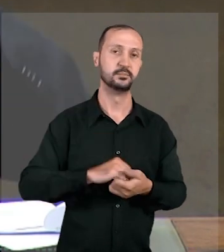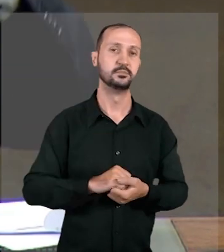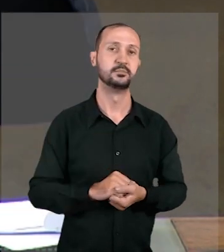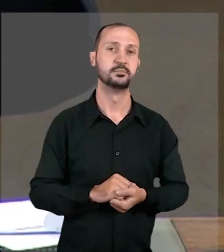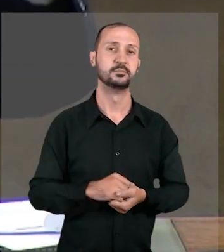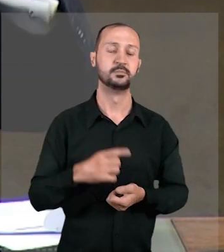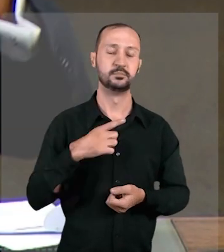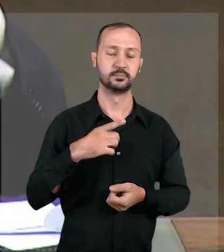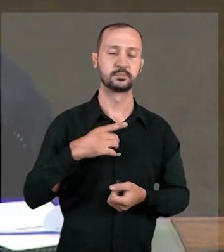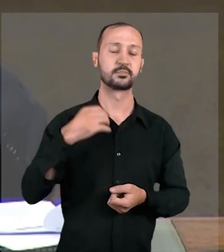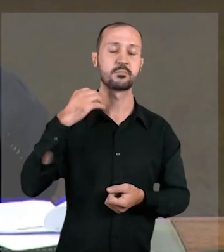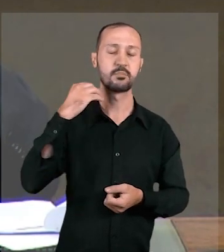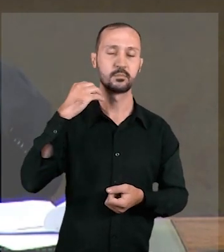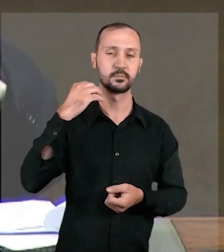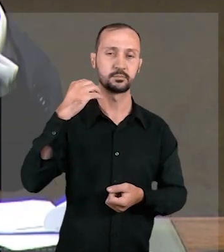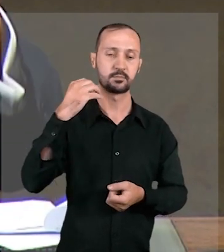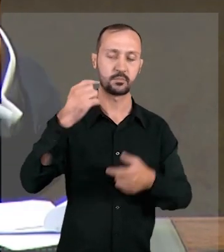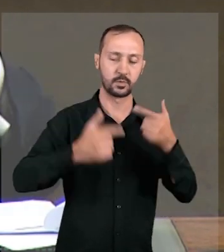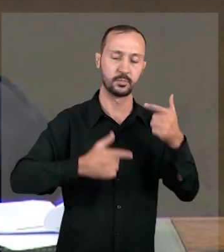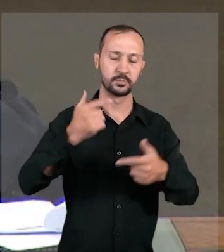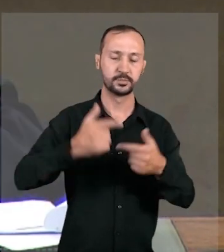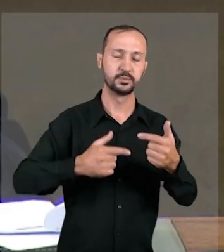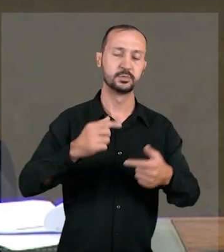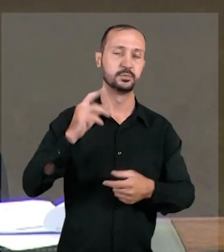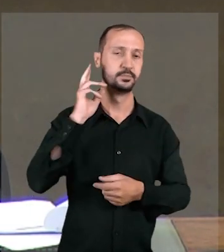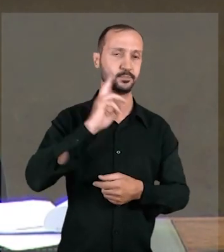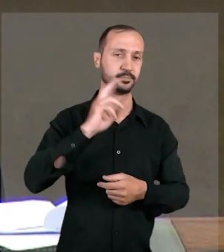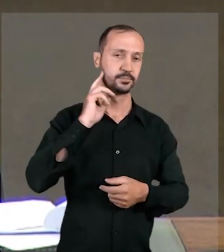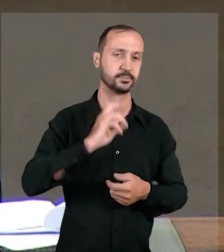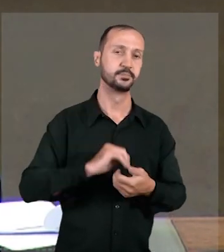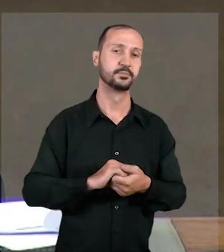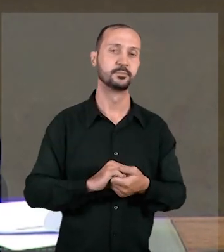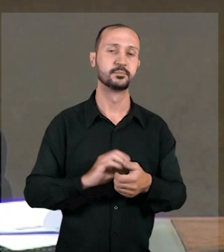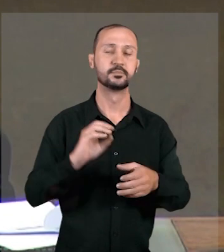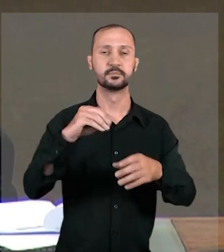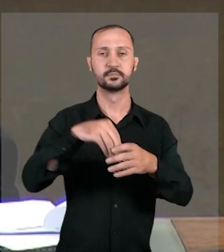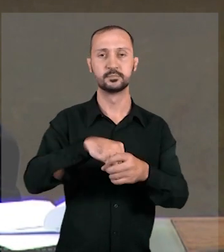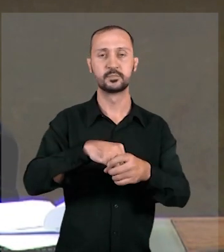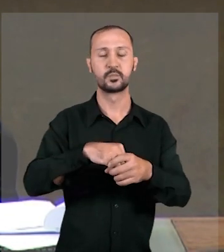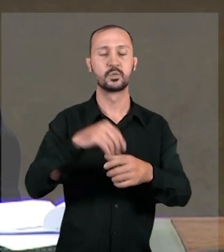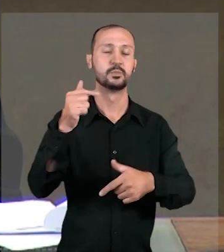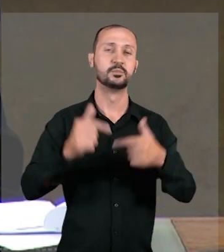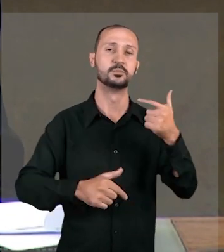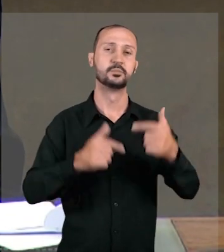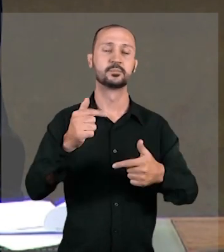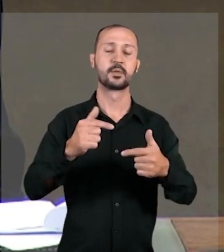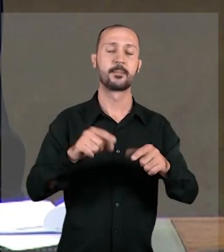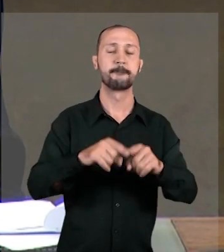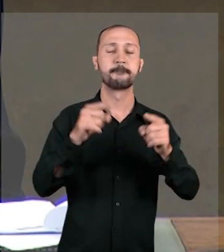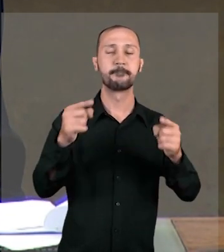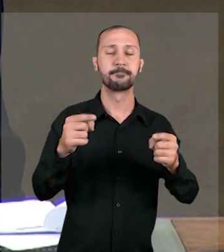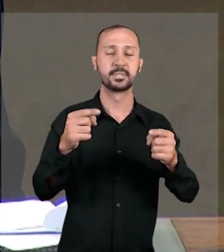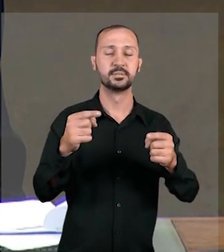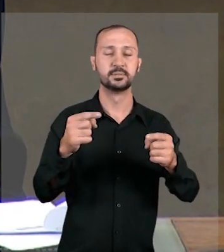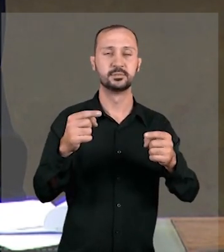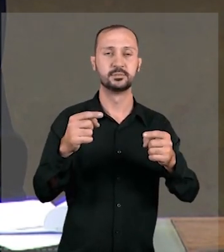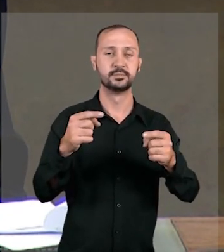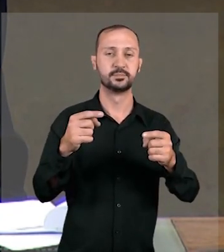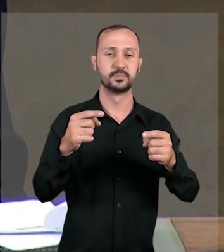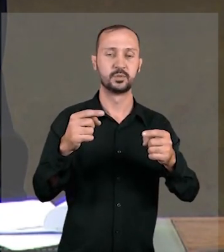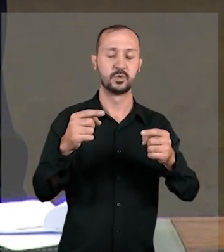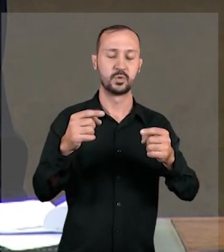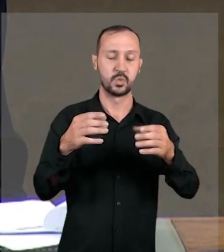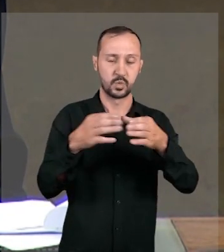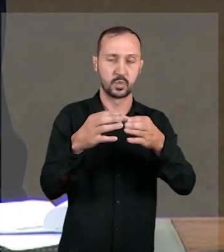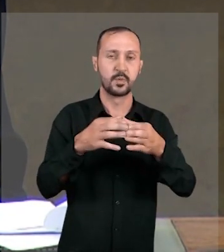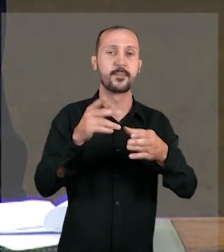Ele vai ter os políticos tradicionais, que a democracia é feita também dos políticos tradicionais, mas o partido pode ter a